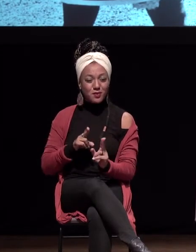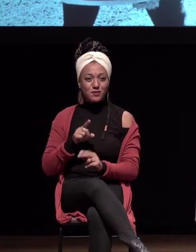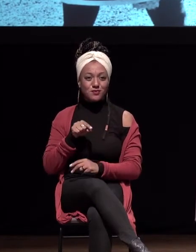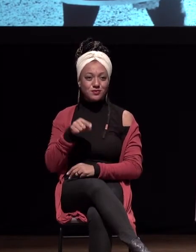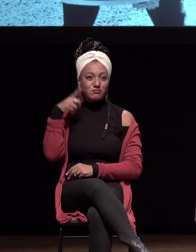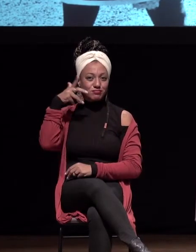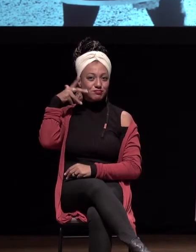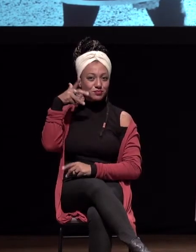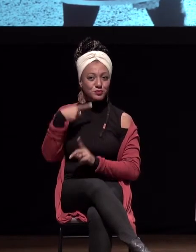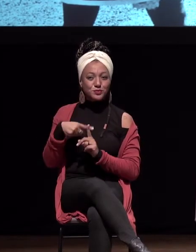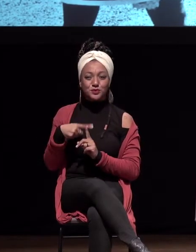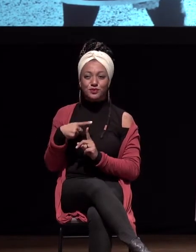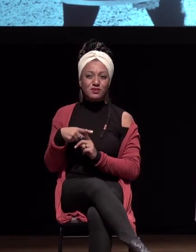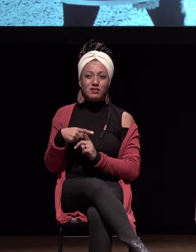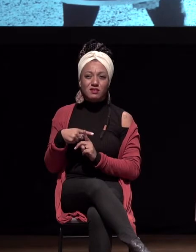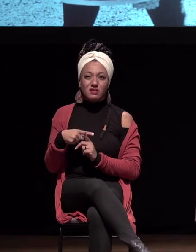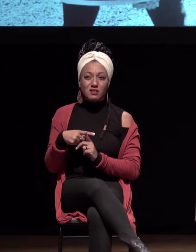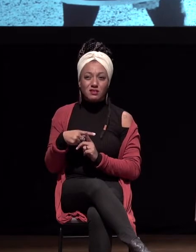de